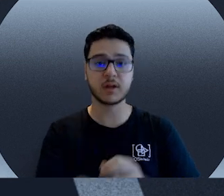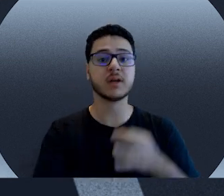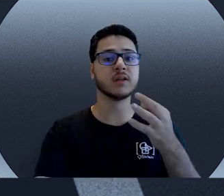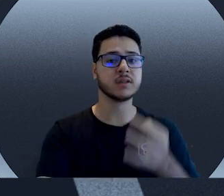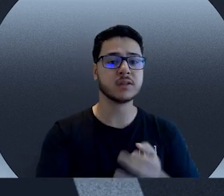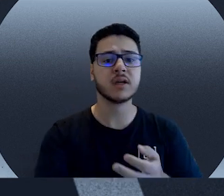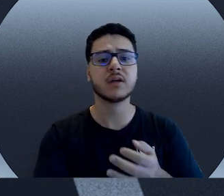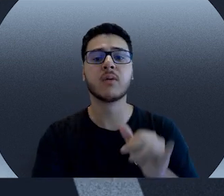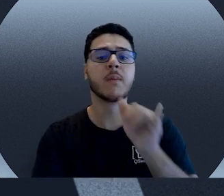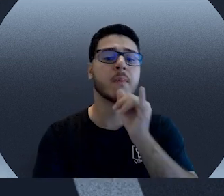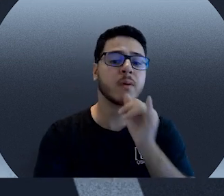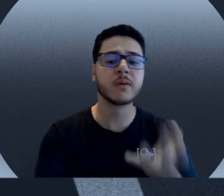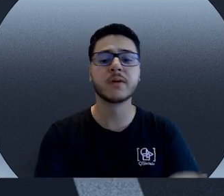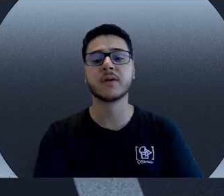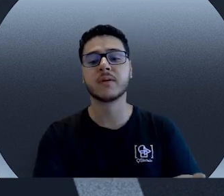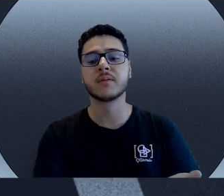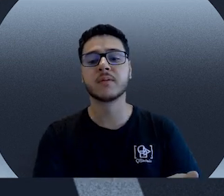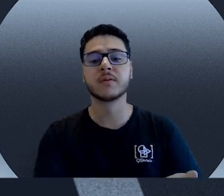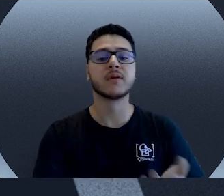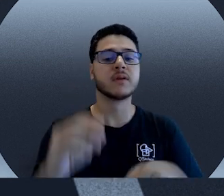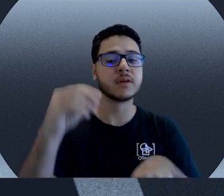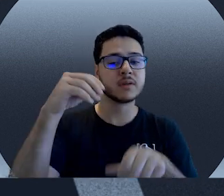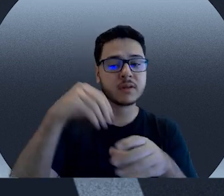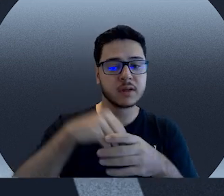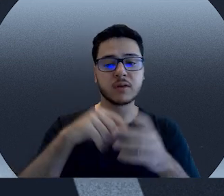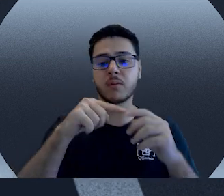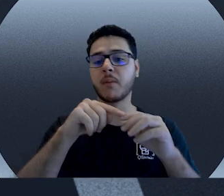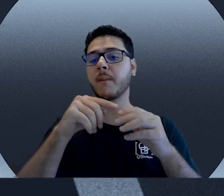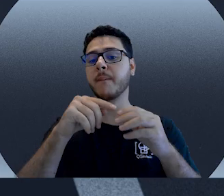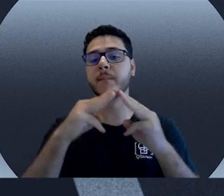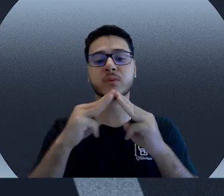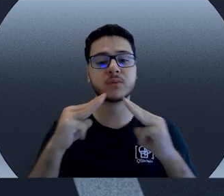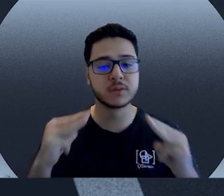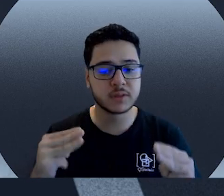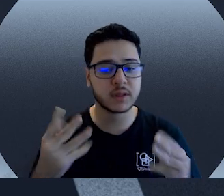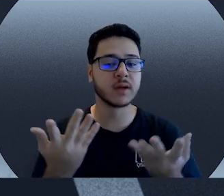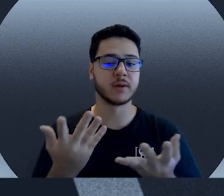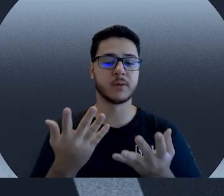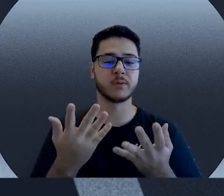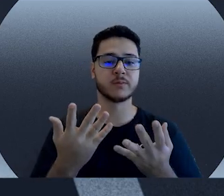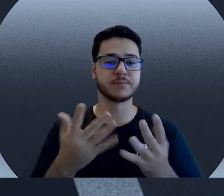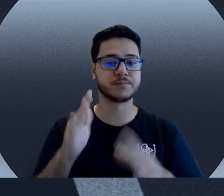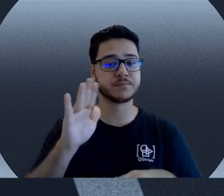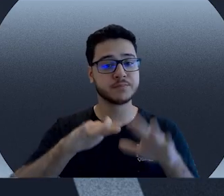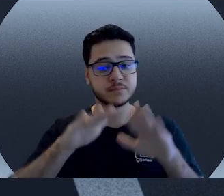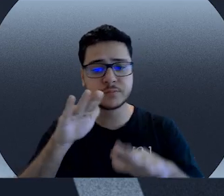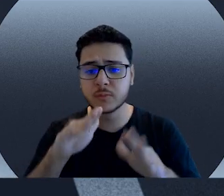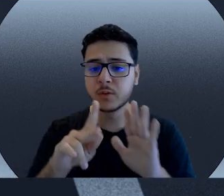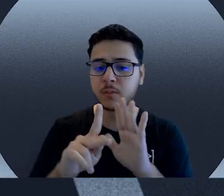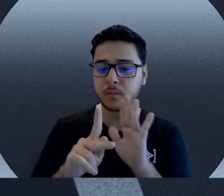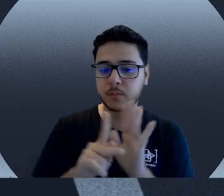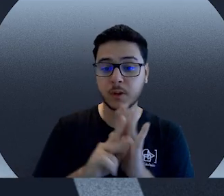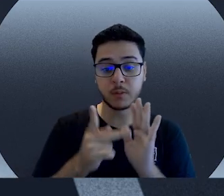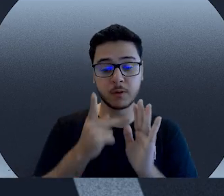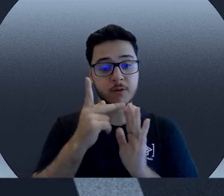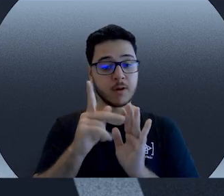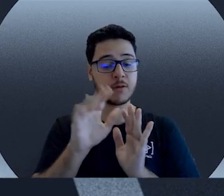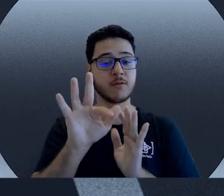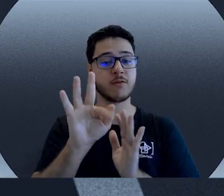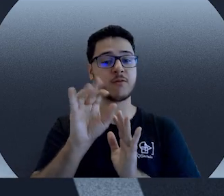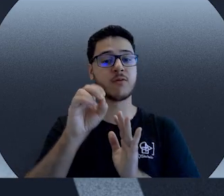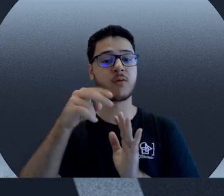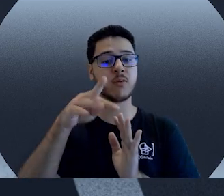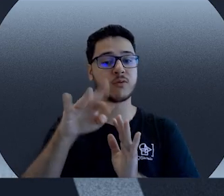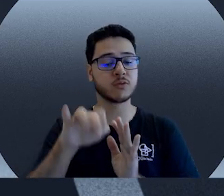circuito artístico, dentro do museu, né, Duchamp pega um mictório, inverte e chama de